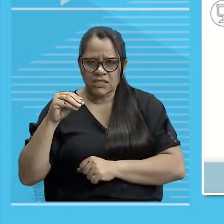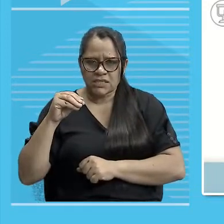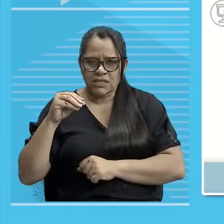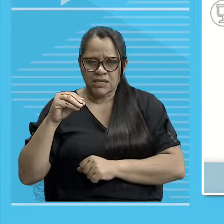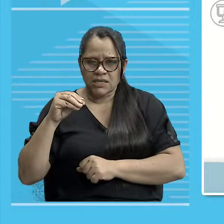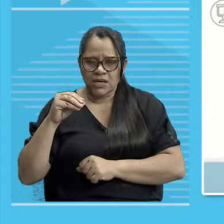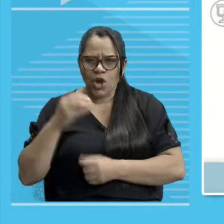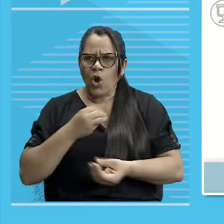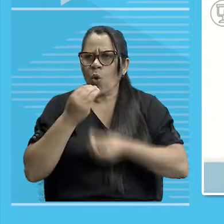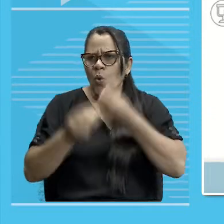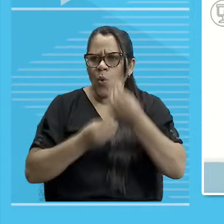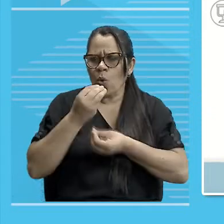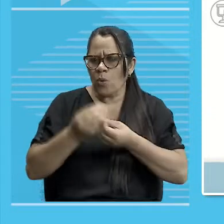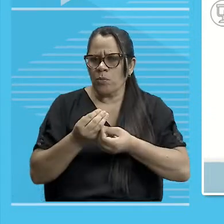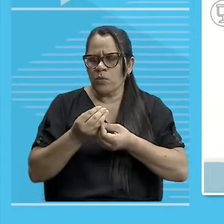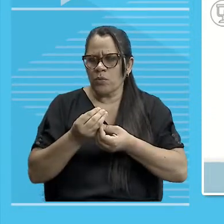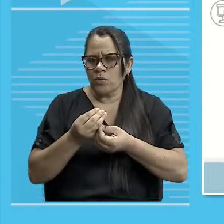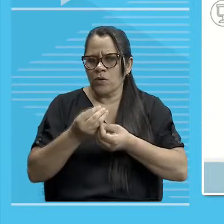mais cedo possível.